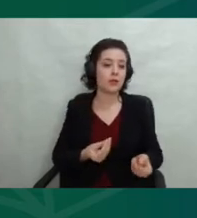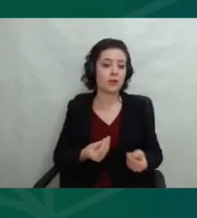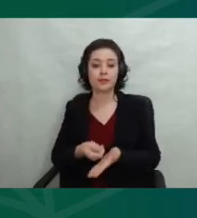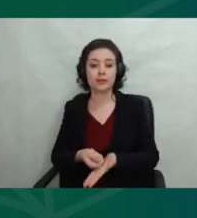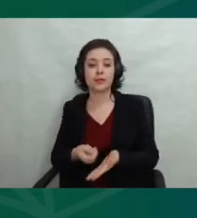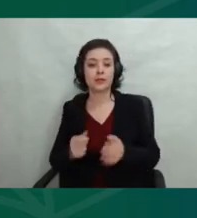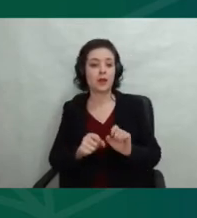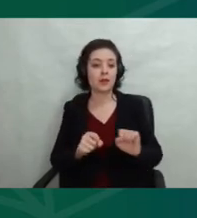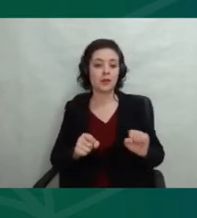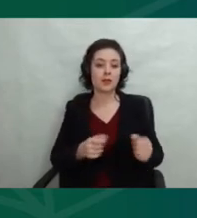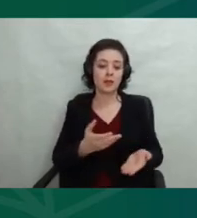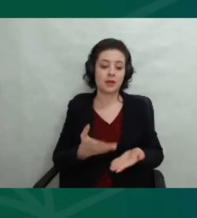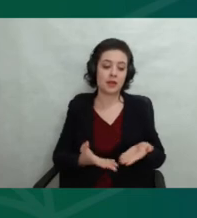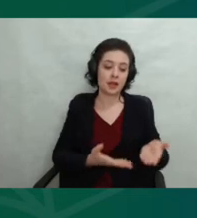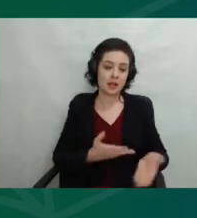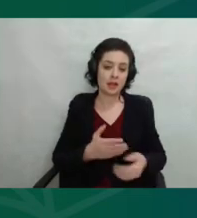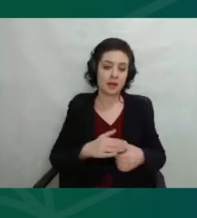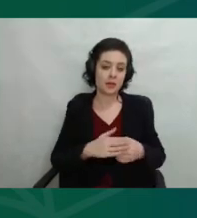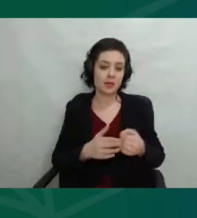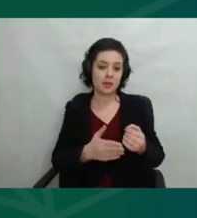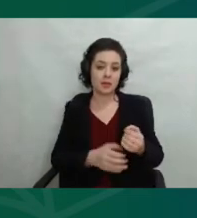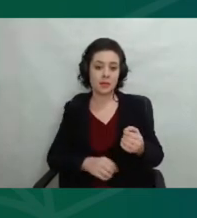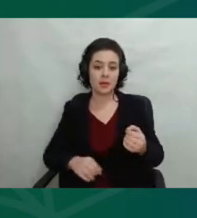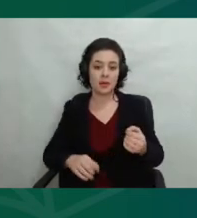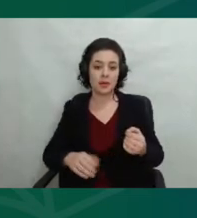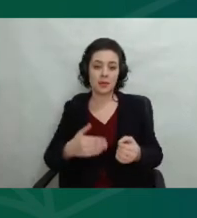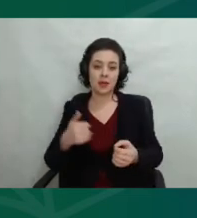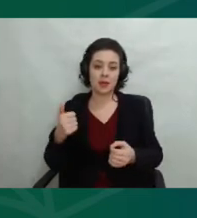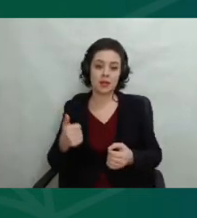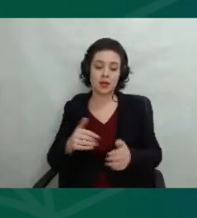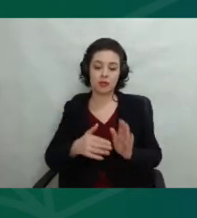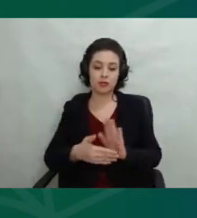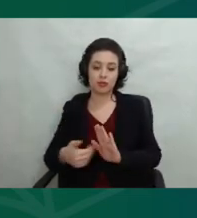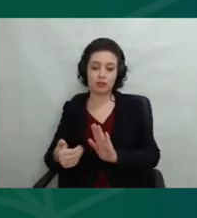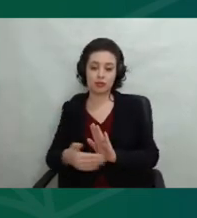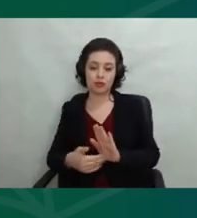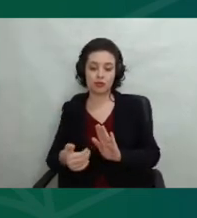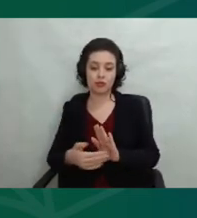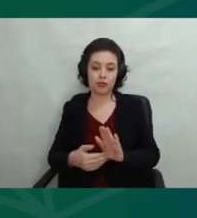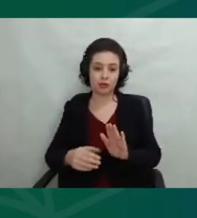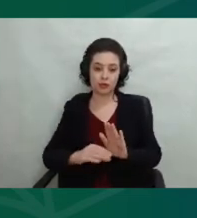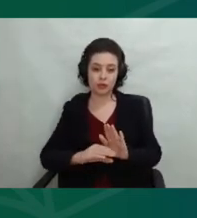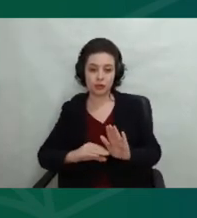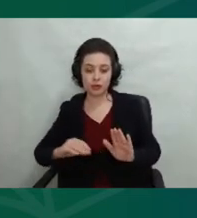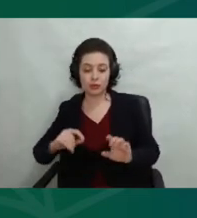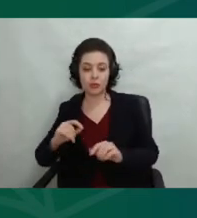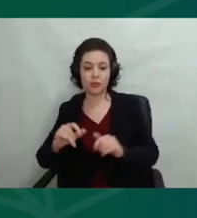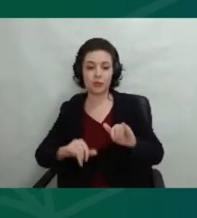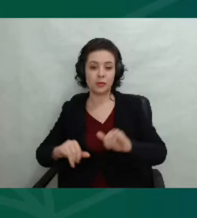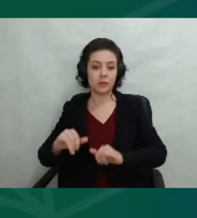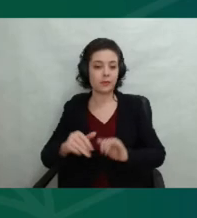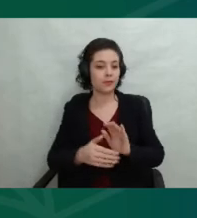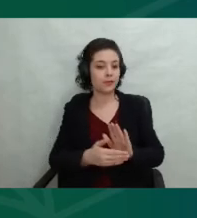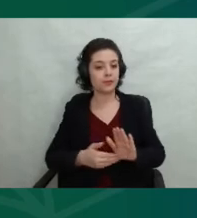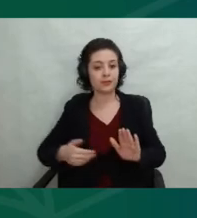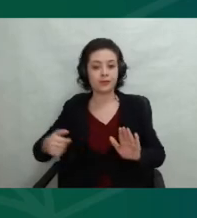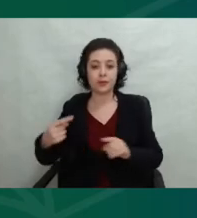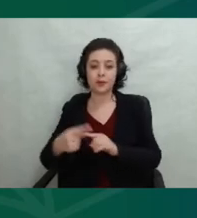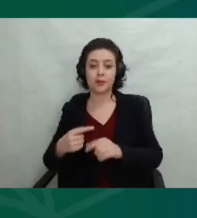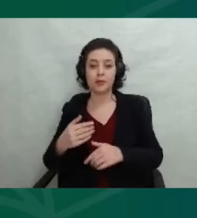de tratamento de esgoto, para que eles possam retirar pelo menos parte dessas substâncias, porque inevitavelmente os